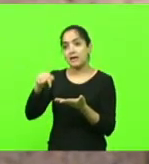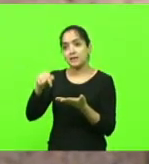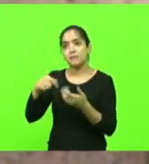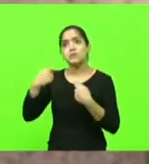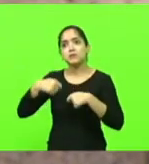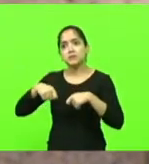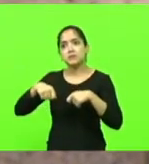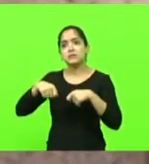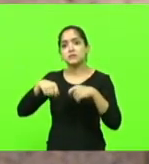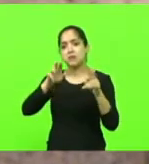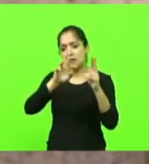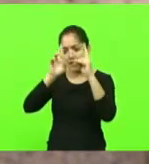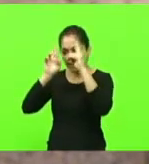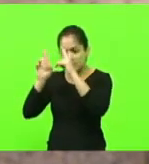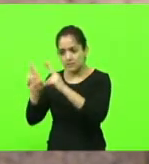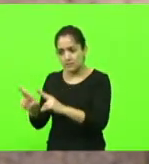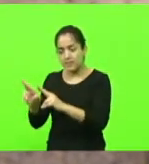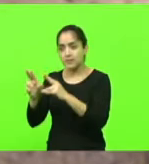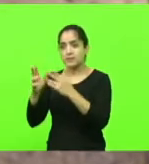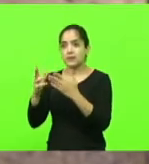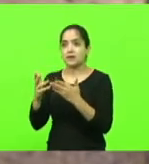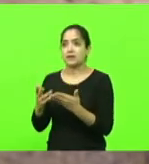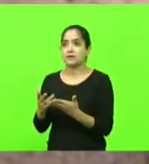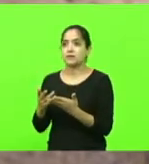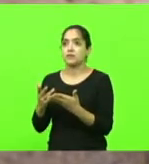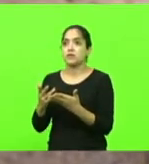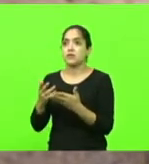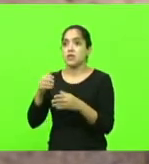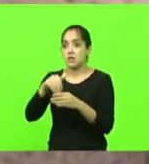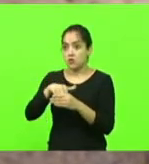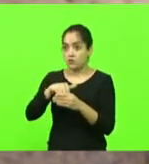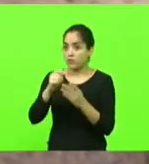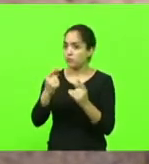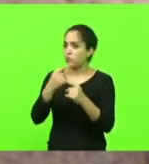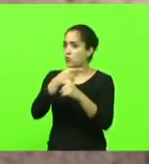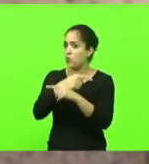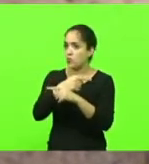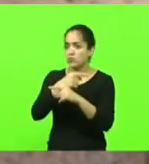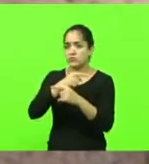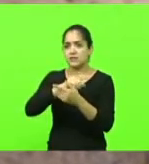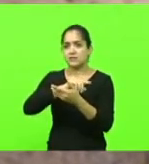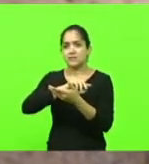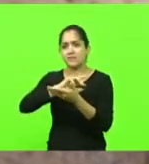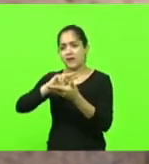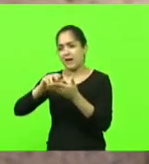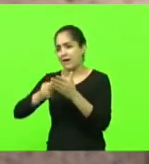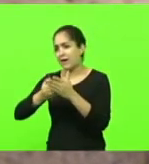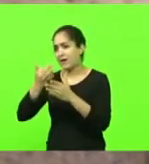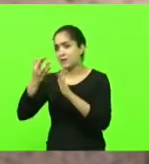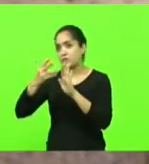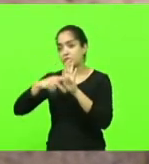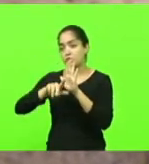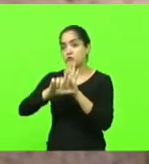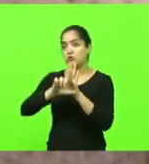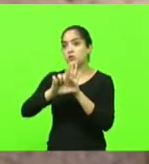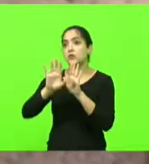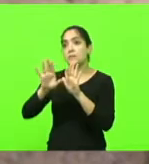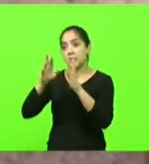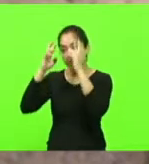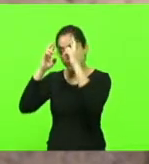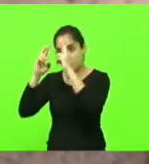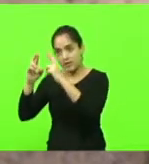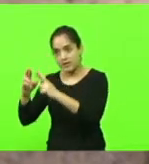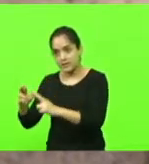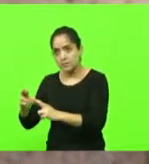respeitada. Querendo ou não, eu voto constantemente contrário a diversos projetos, mas respeito o ritual que acontece aqui dentro